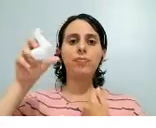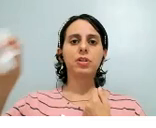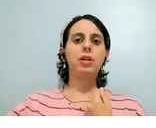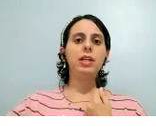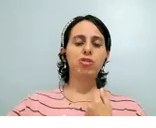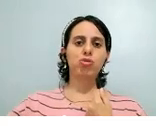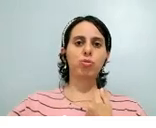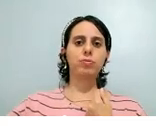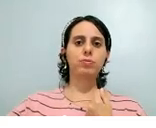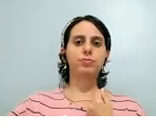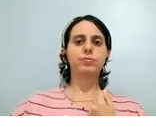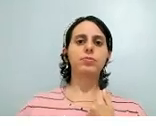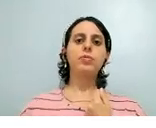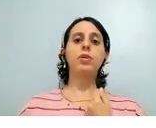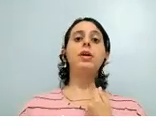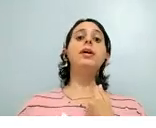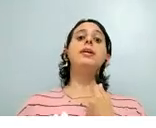usou, lixo.